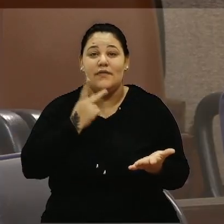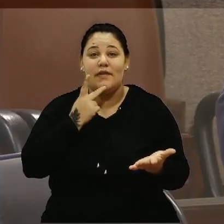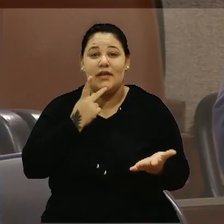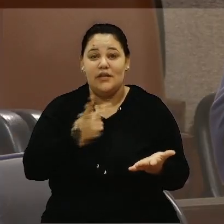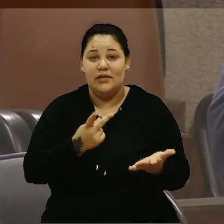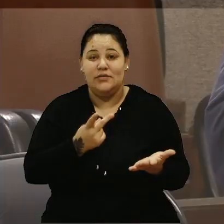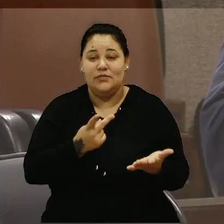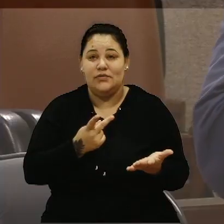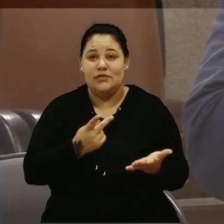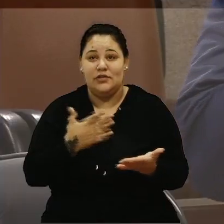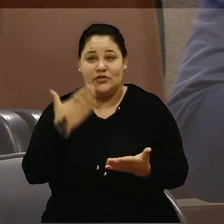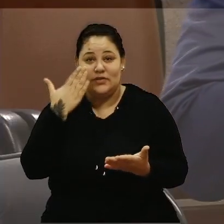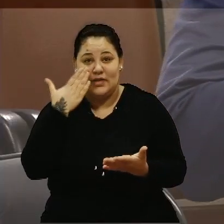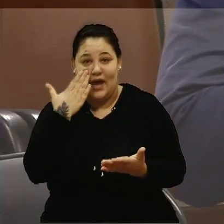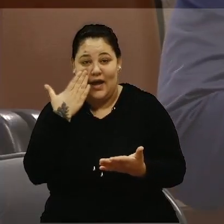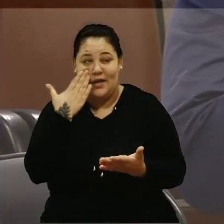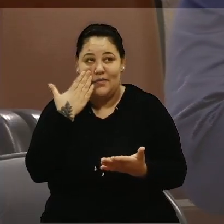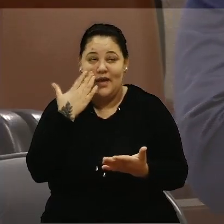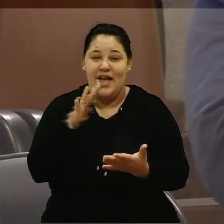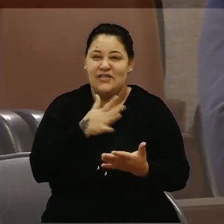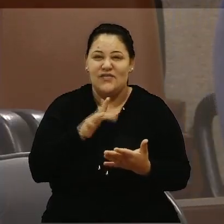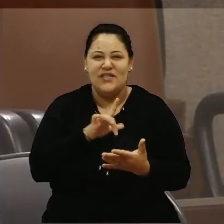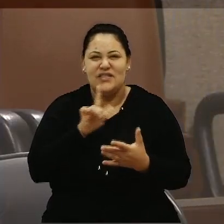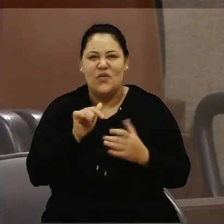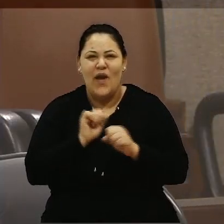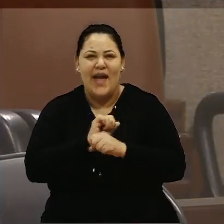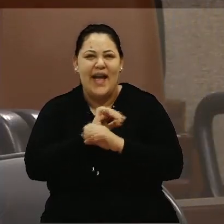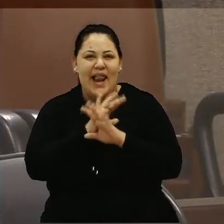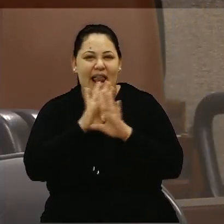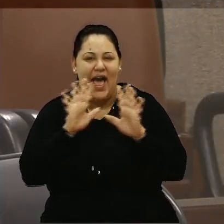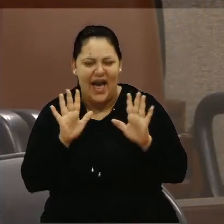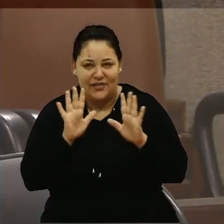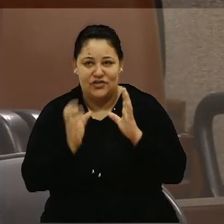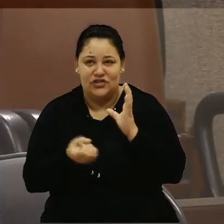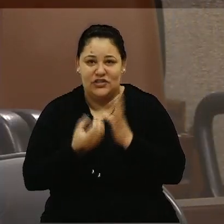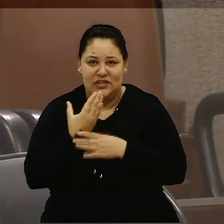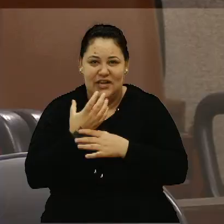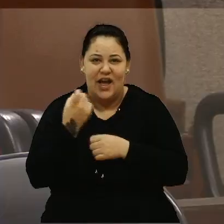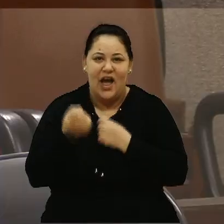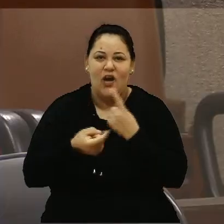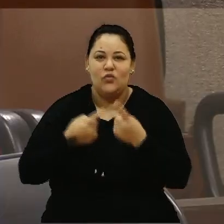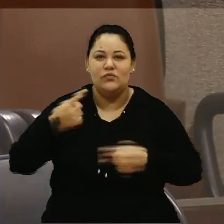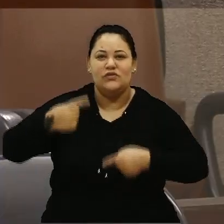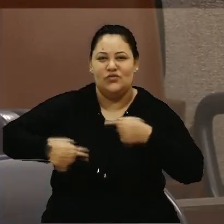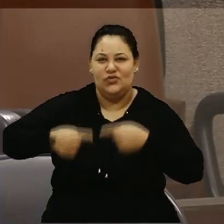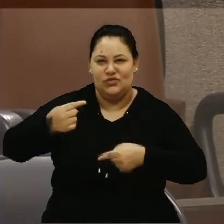nas entrelinhas, a gente acaba promovendo alguns discursos, vereadora Marisol.